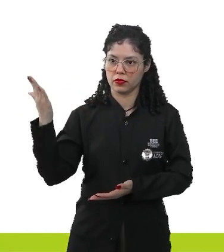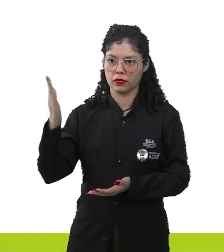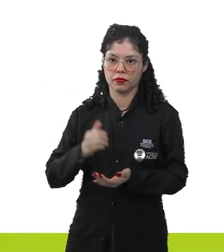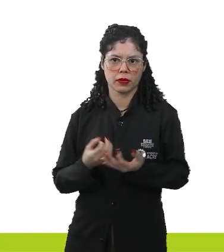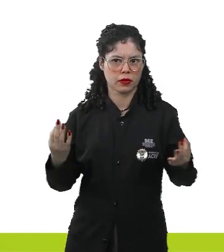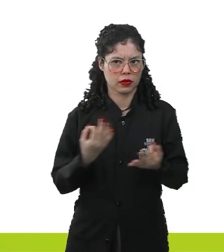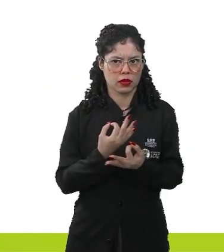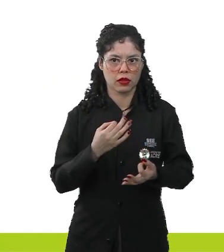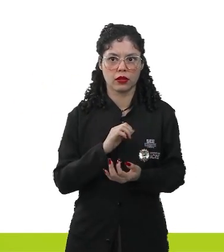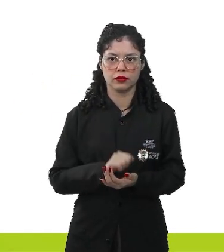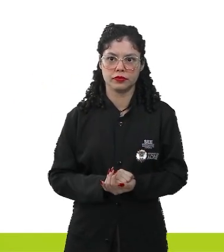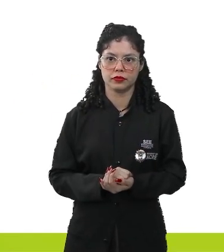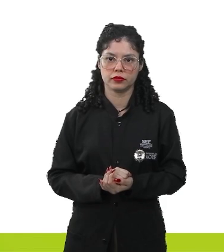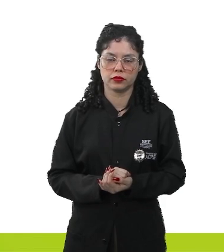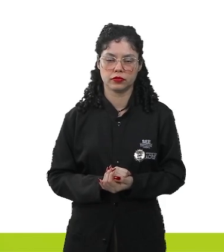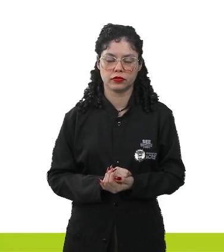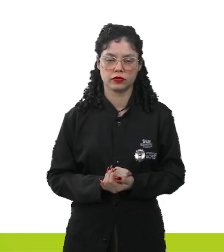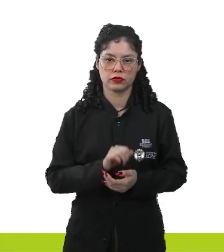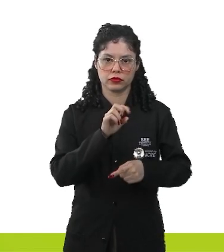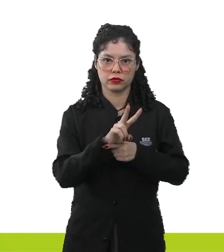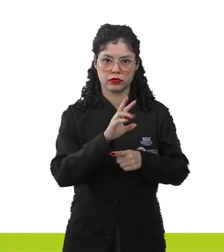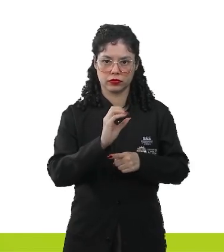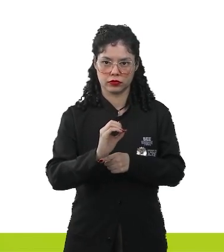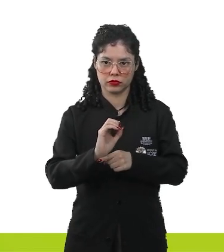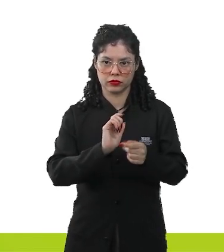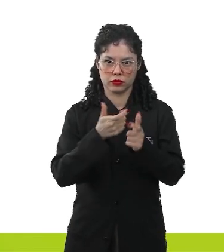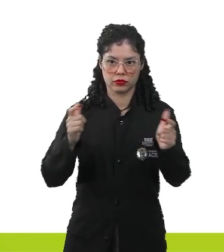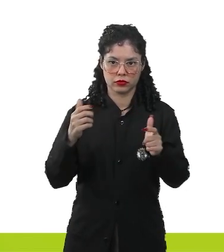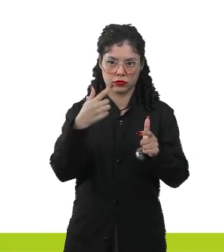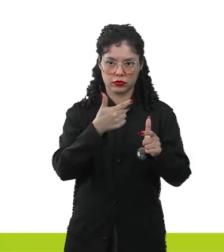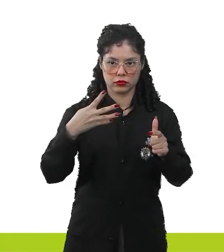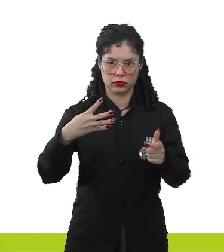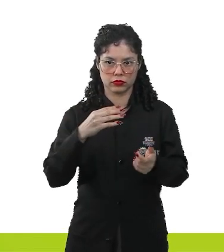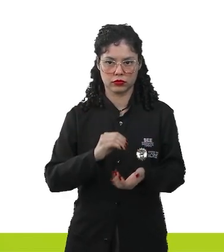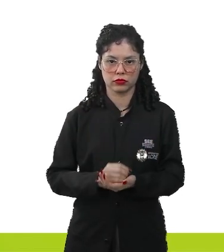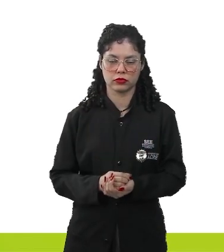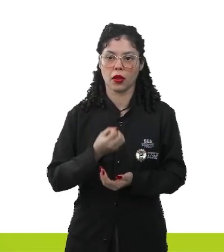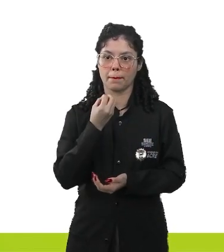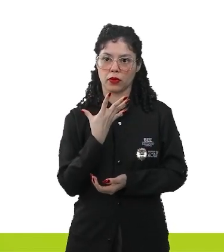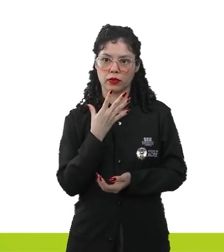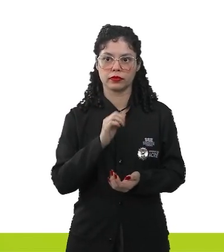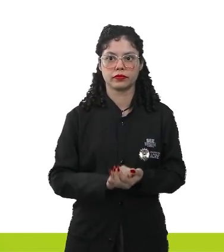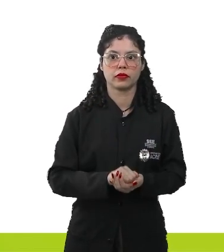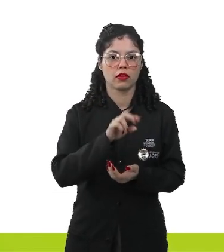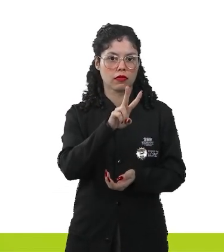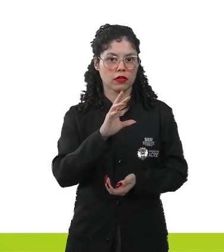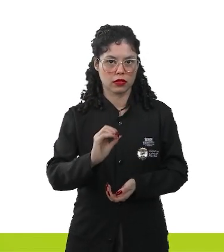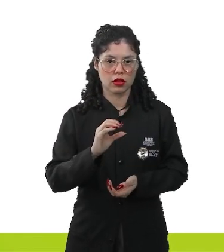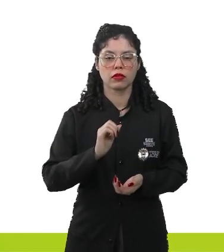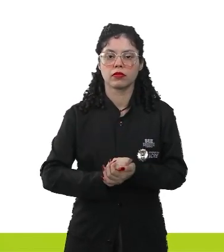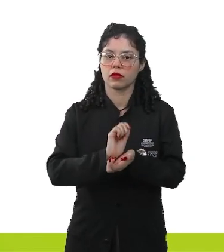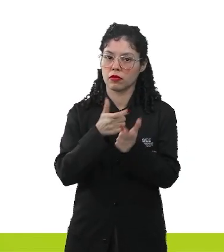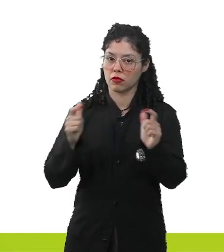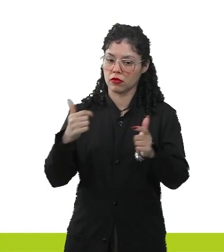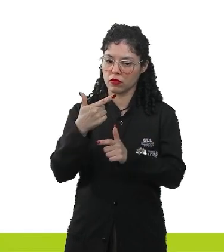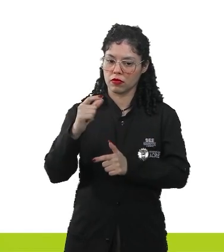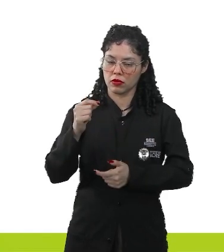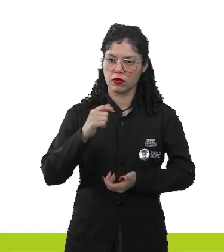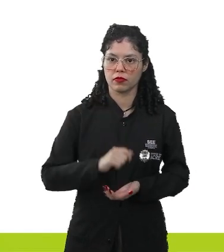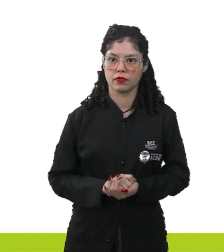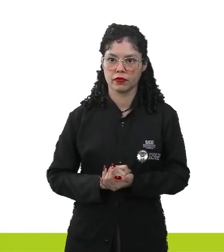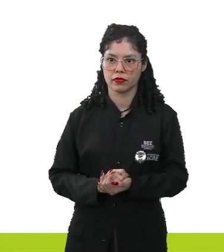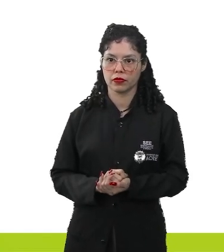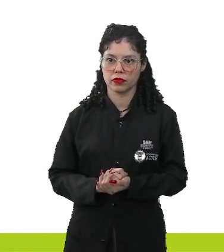ótimo quando o V0 for maior ou igual que 24, bom quando o V0 for maior do que 20